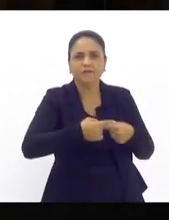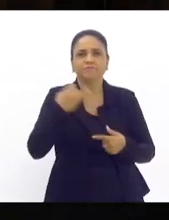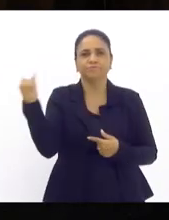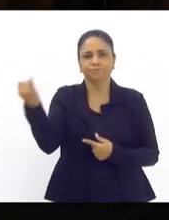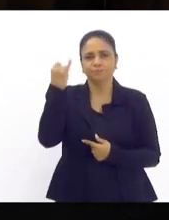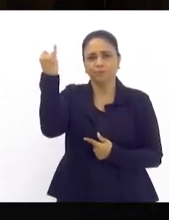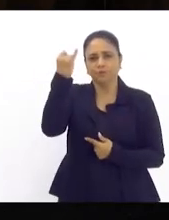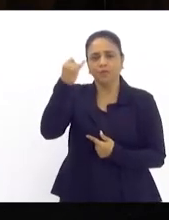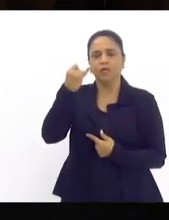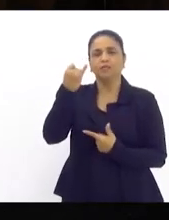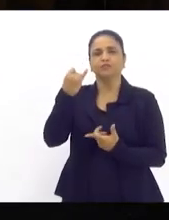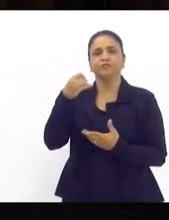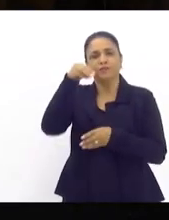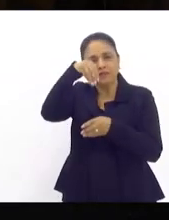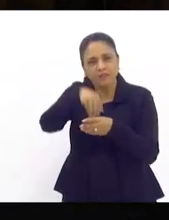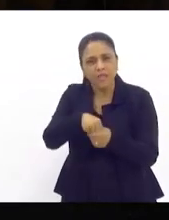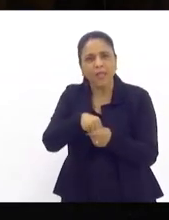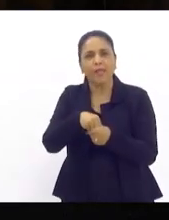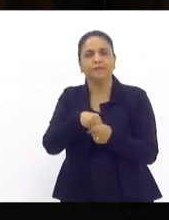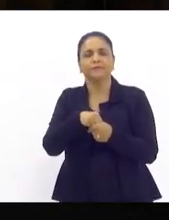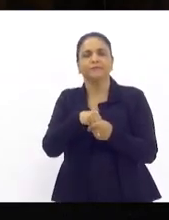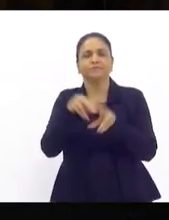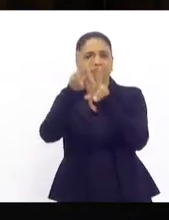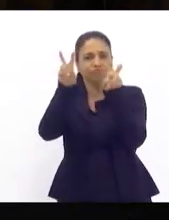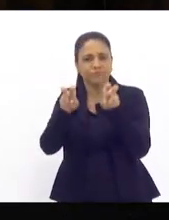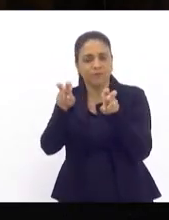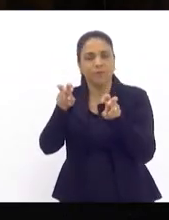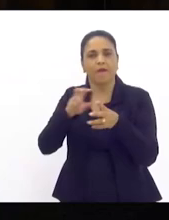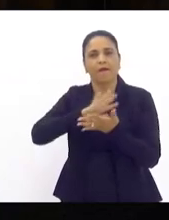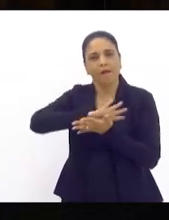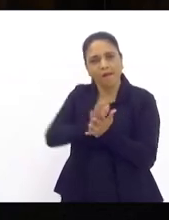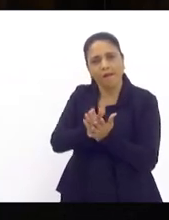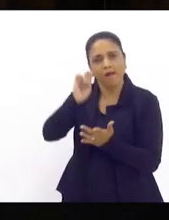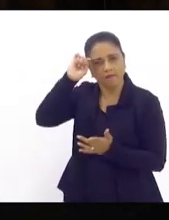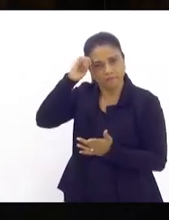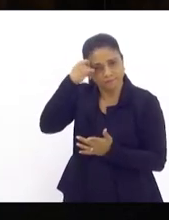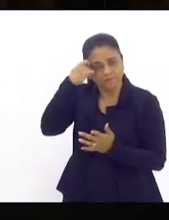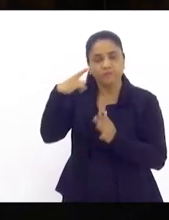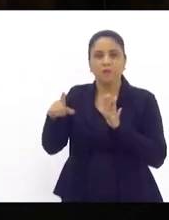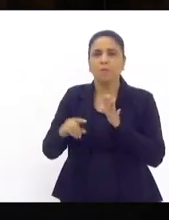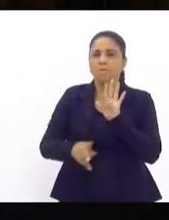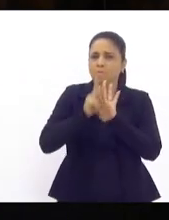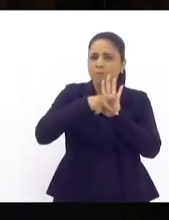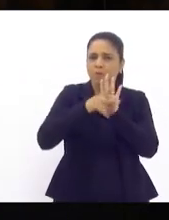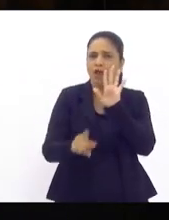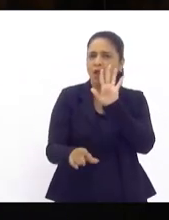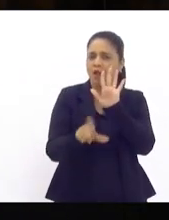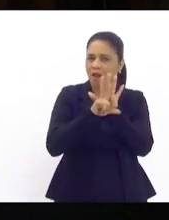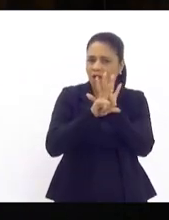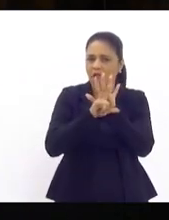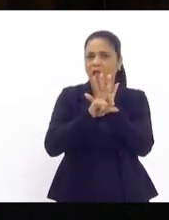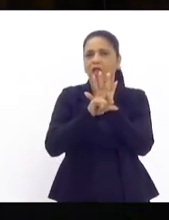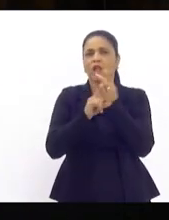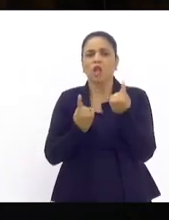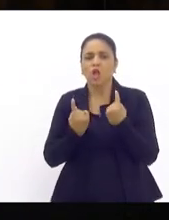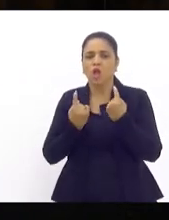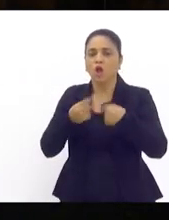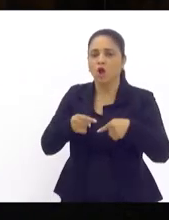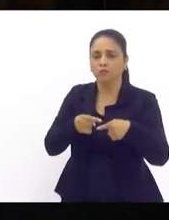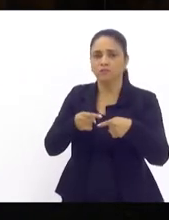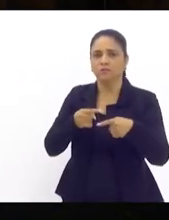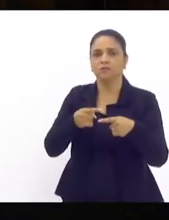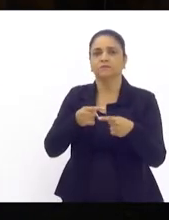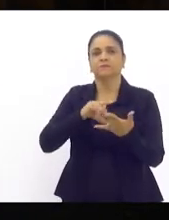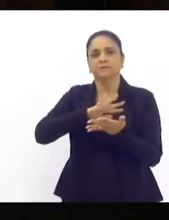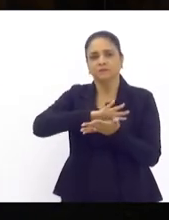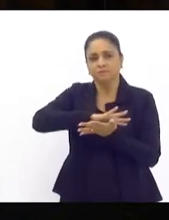questão racial e combater, tirando projetos de lei efetivos que venham a combater a questão, o racismo no nosso país.